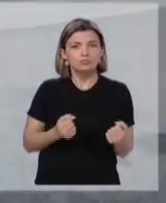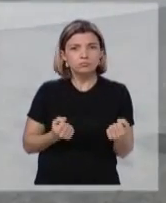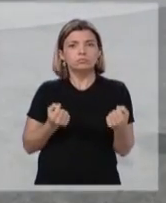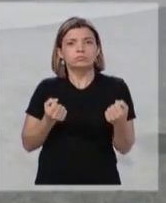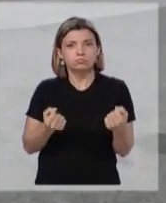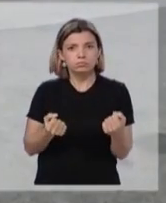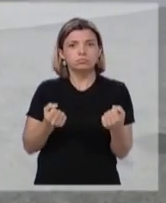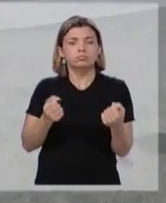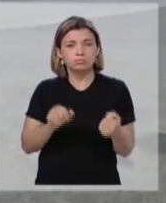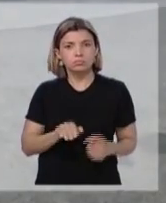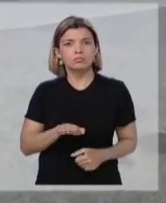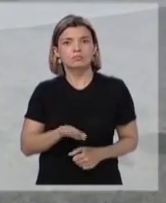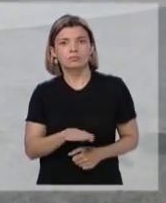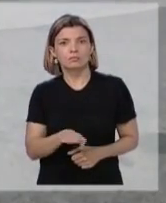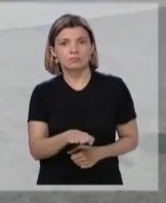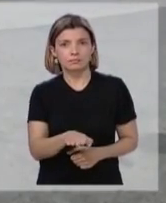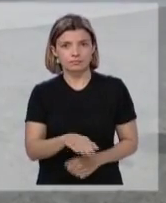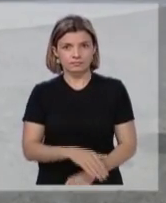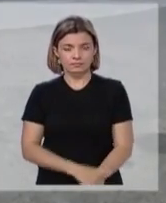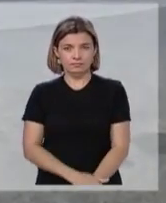em movimento.